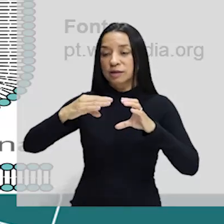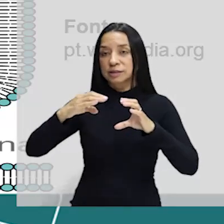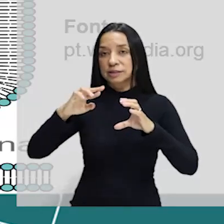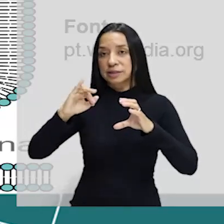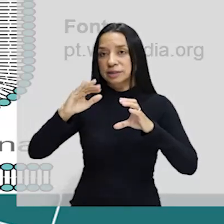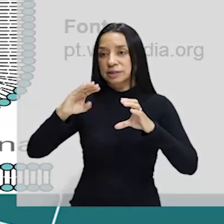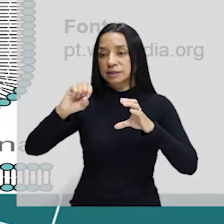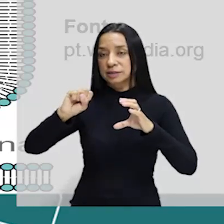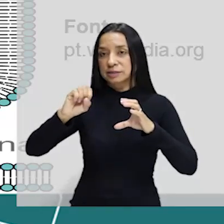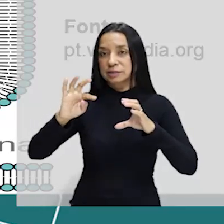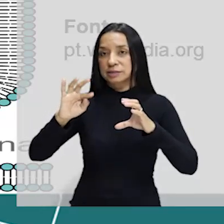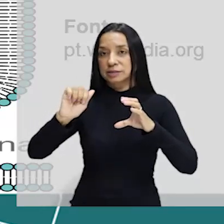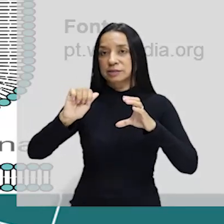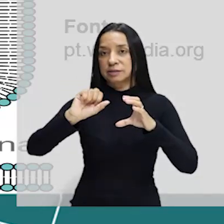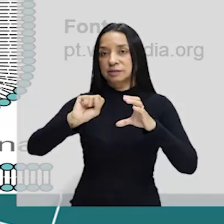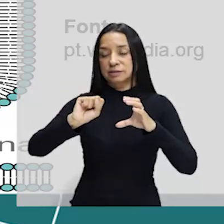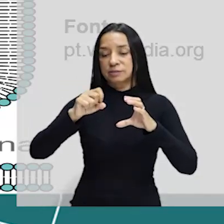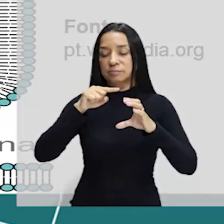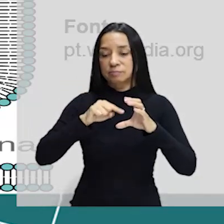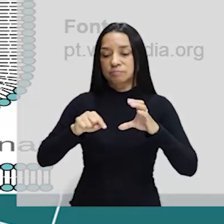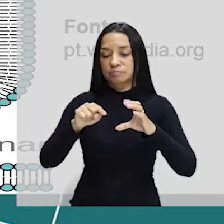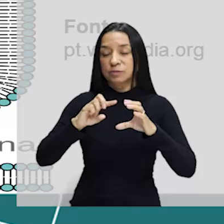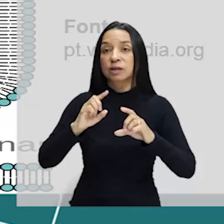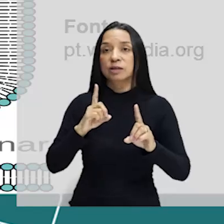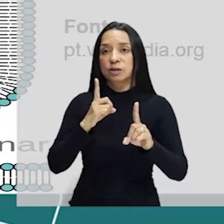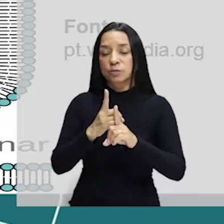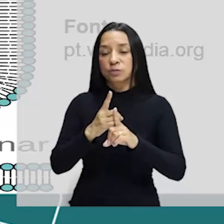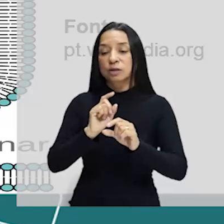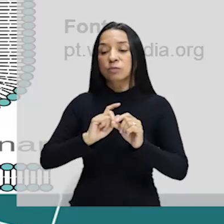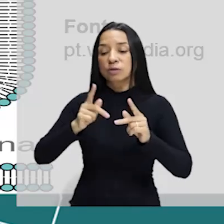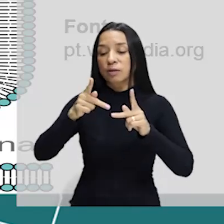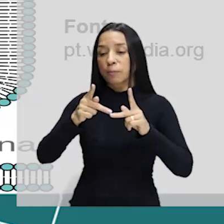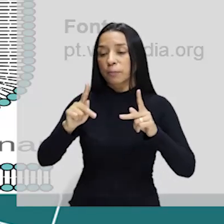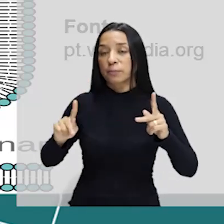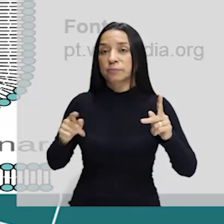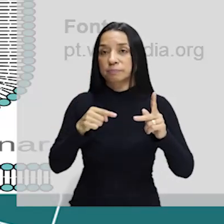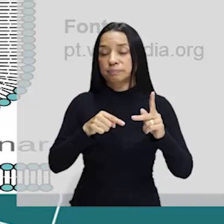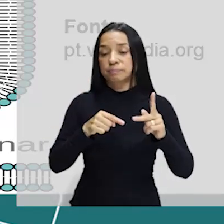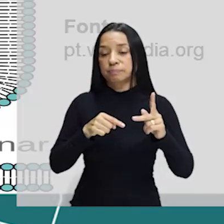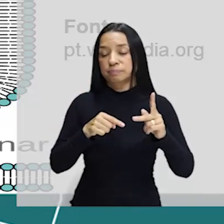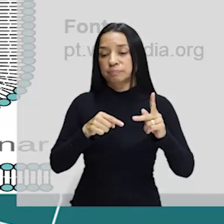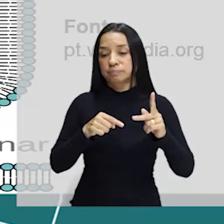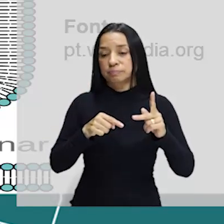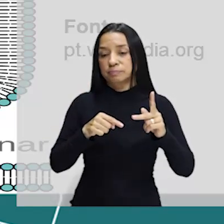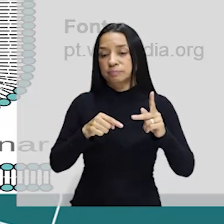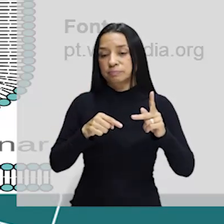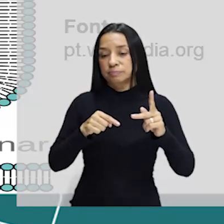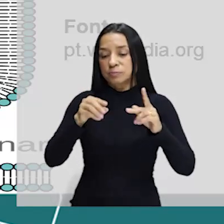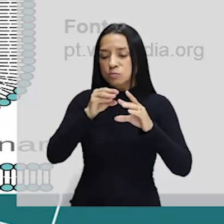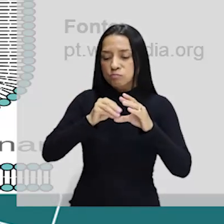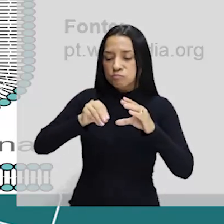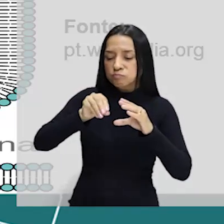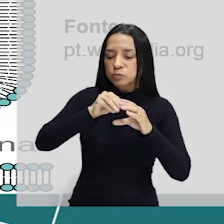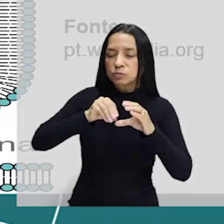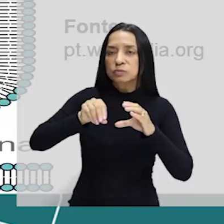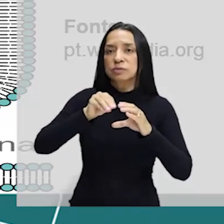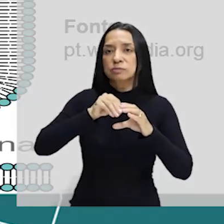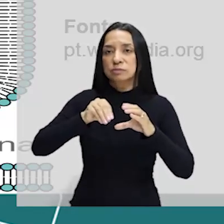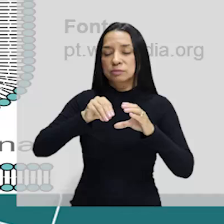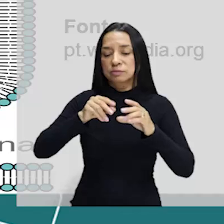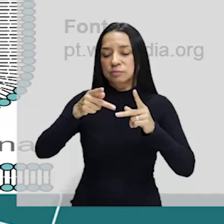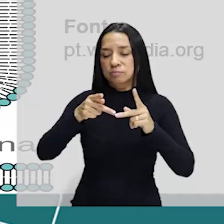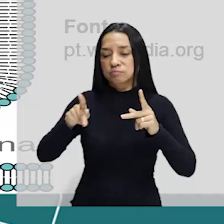mitocondriais, tá? Nas cristas eu vou encontrar proteínas embebidas nessa crista.